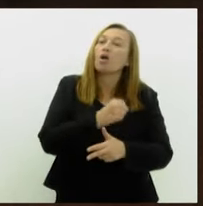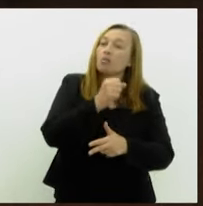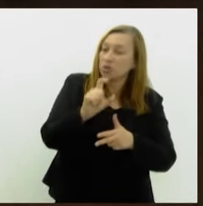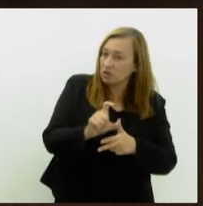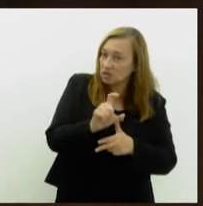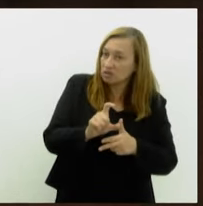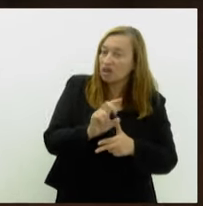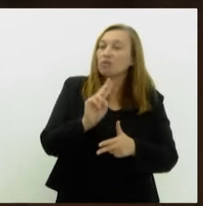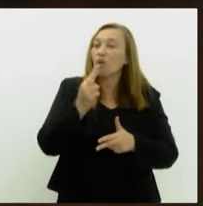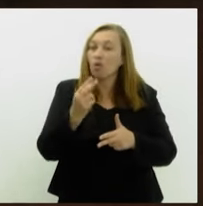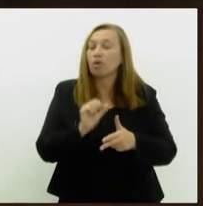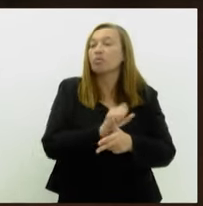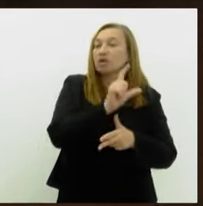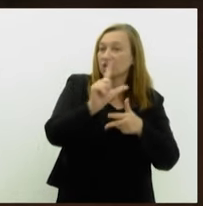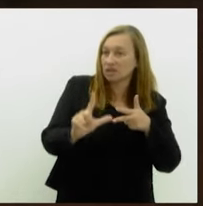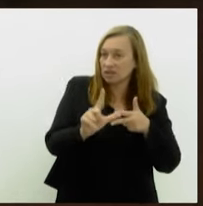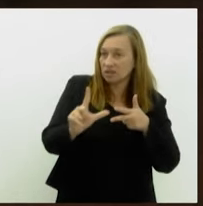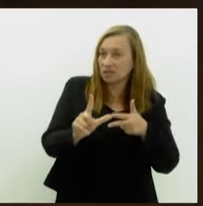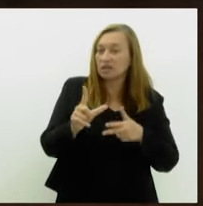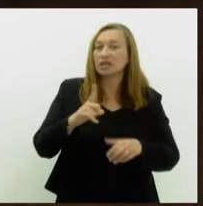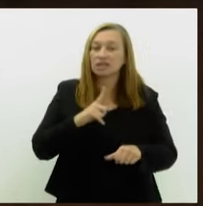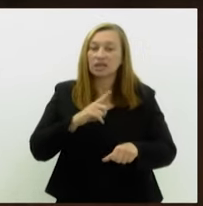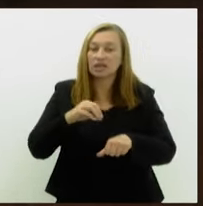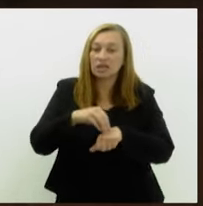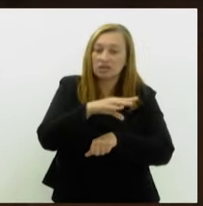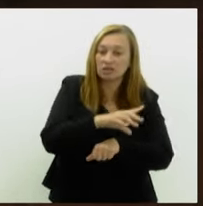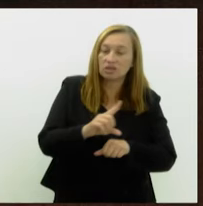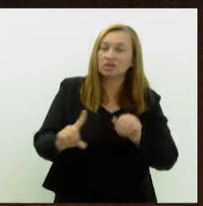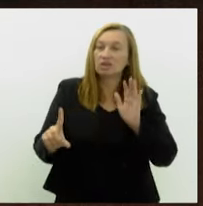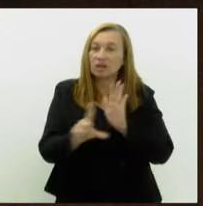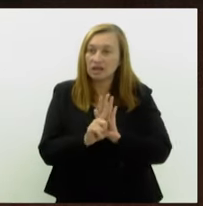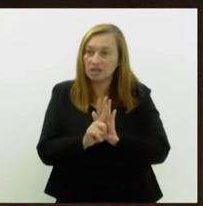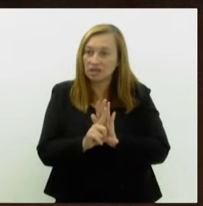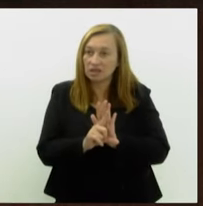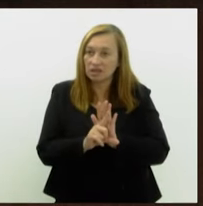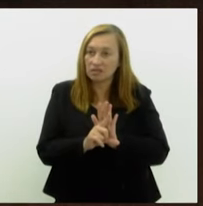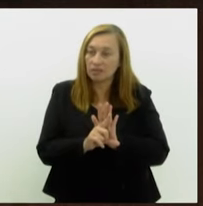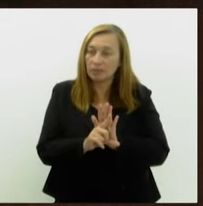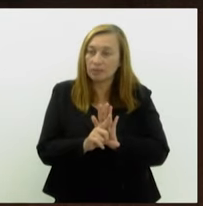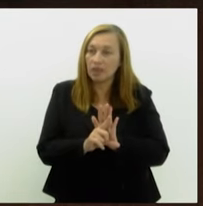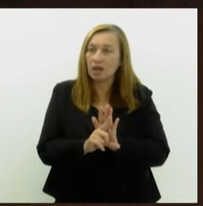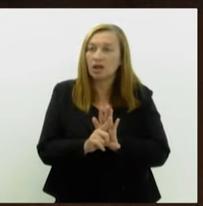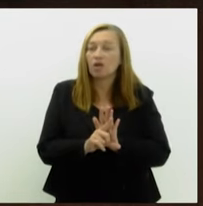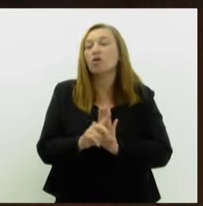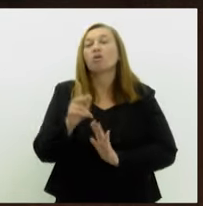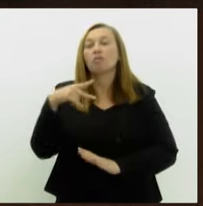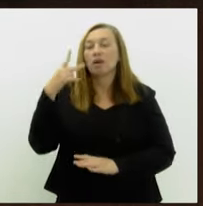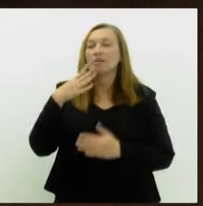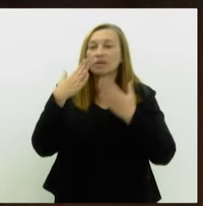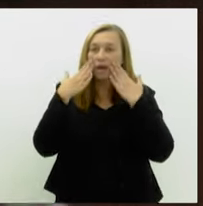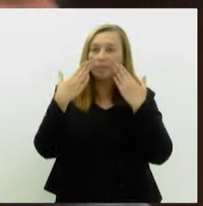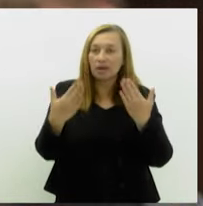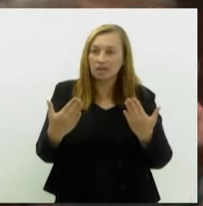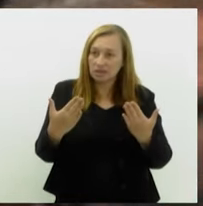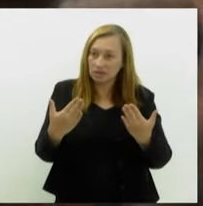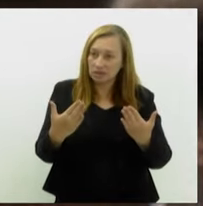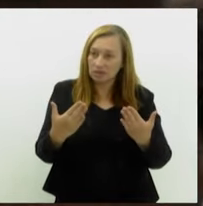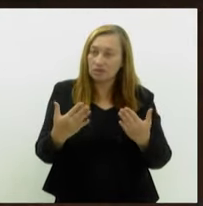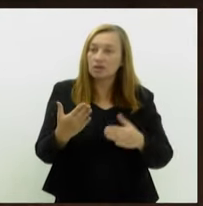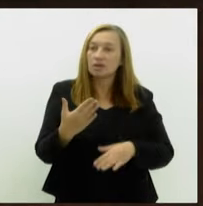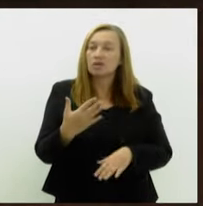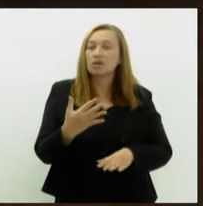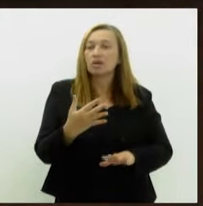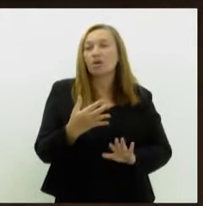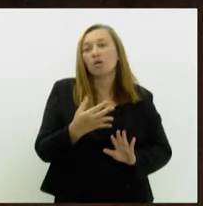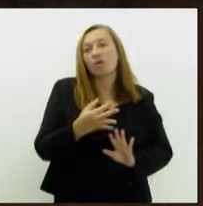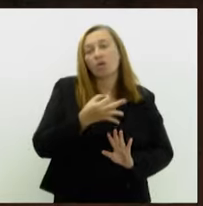Poder Legislativo. Existem indicações legislativas que o parlamentar apresenta, sugerindo